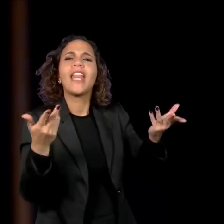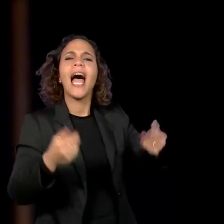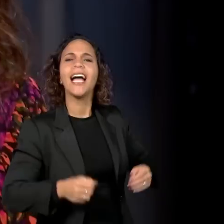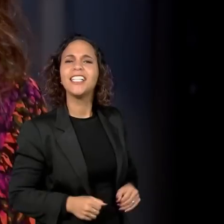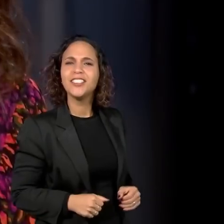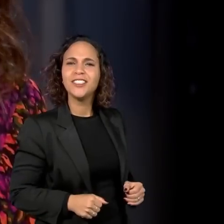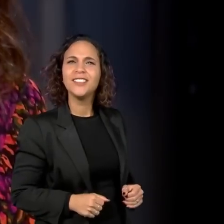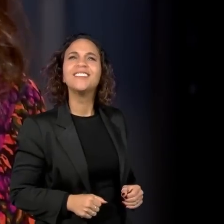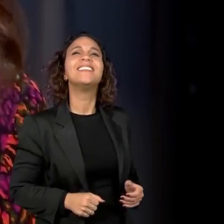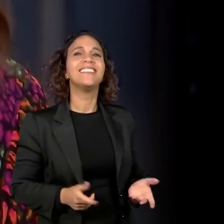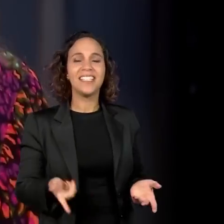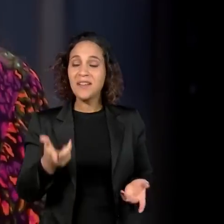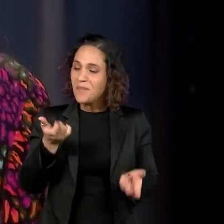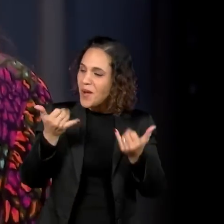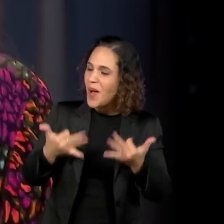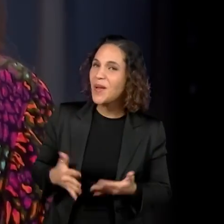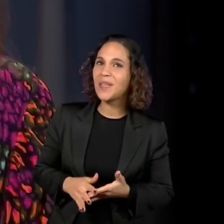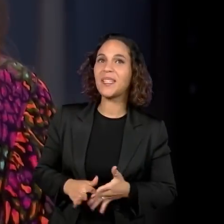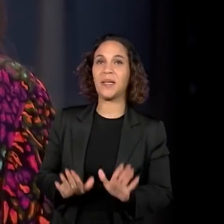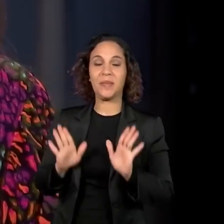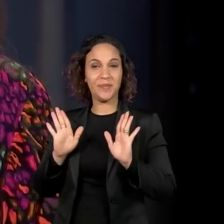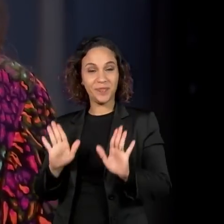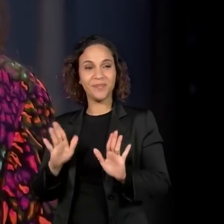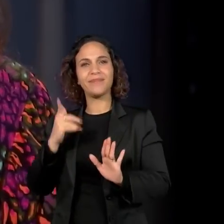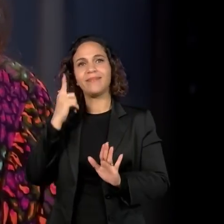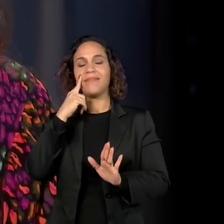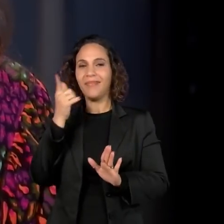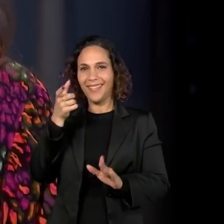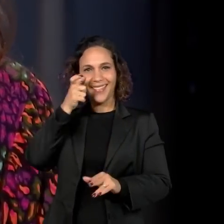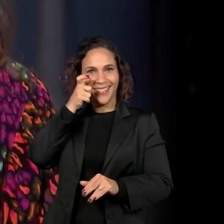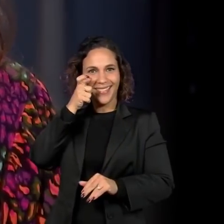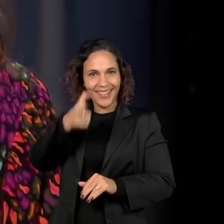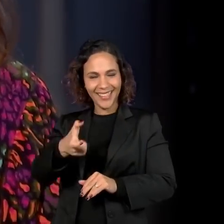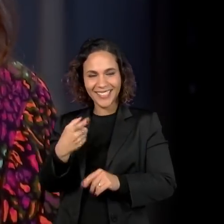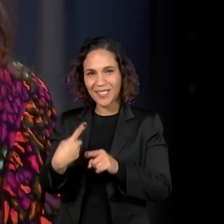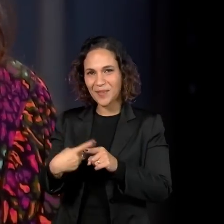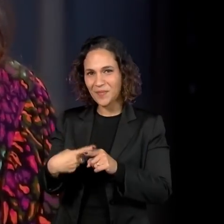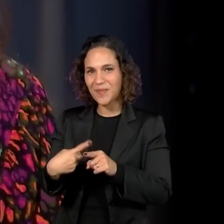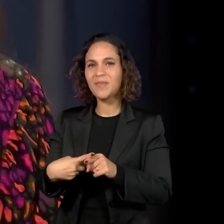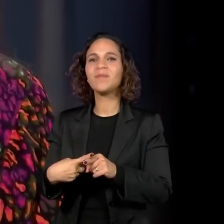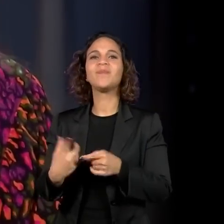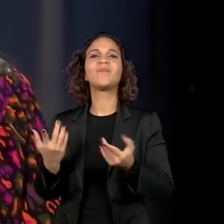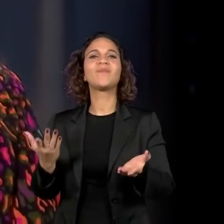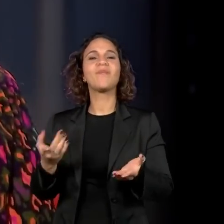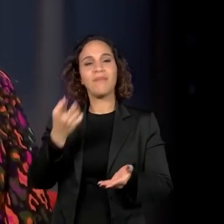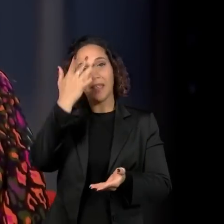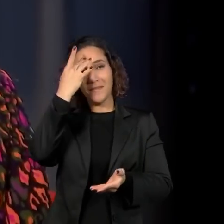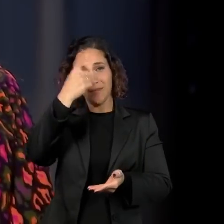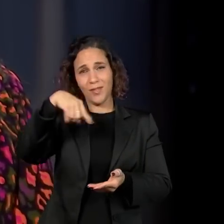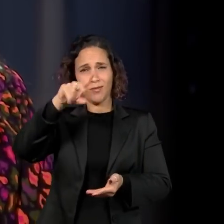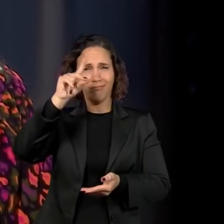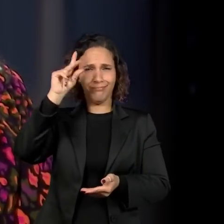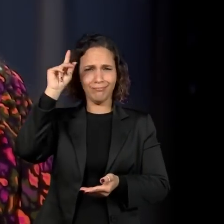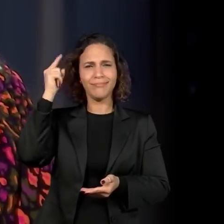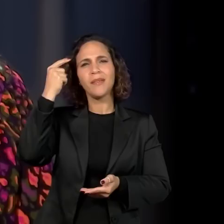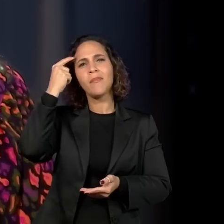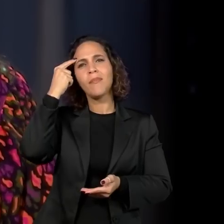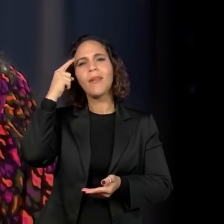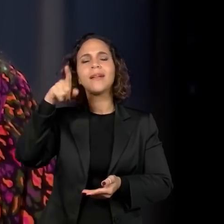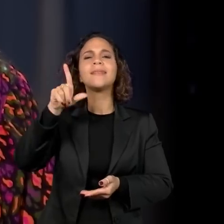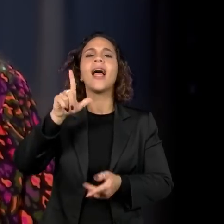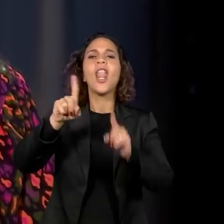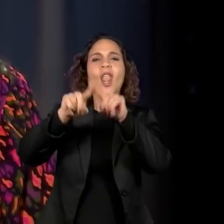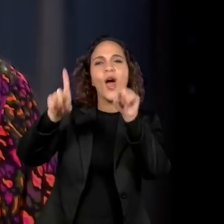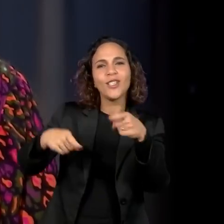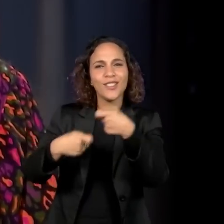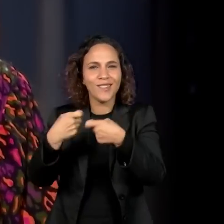do mercado. Olha só, eu acho muito interessante porque, assim, a ideia que as pessoas tinham de sex shop ou de